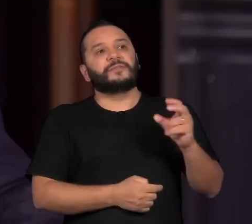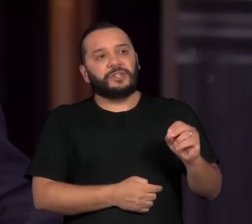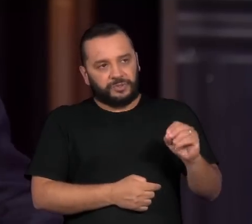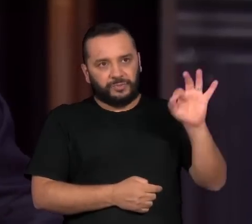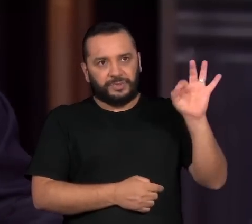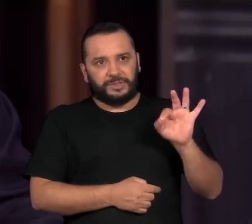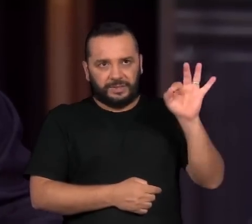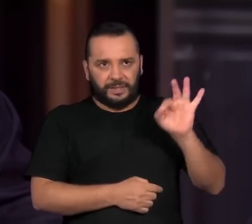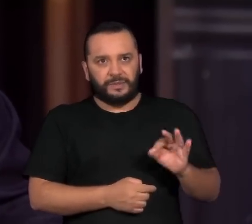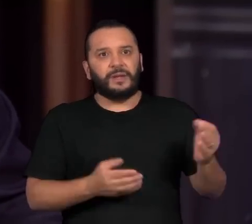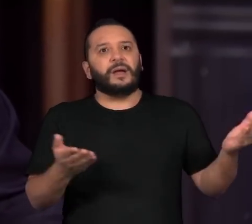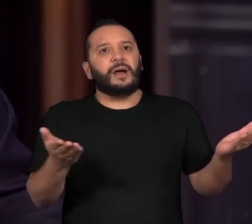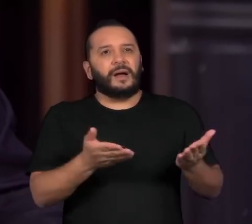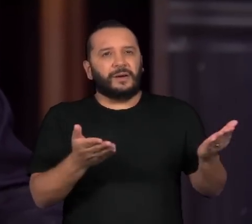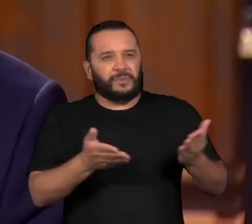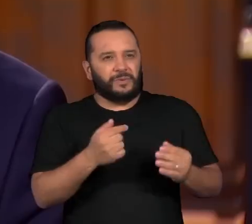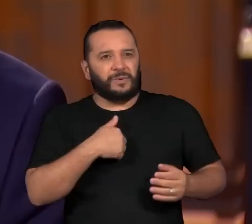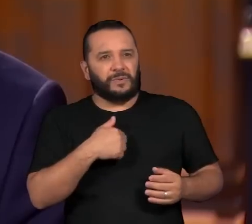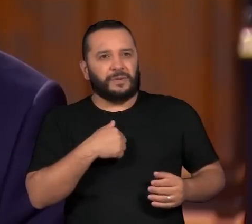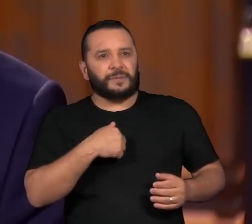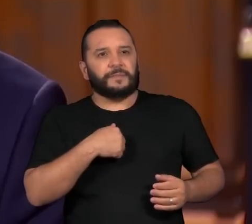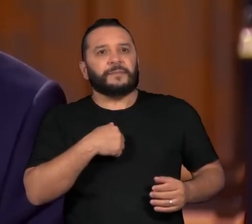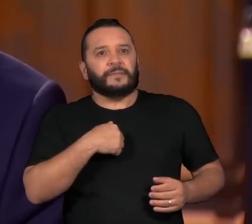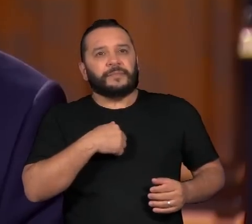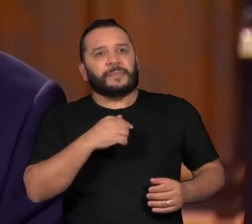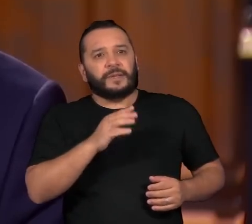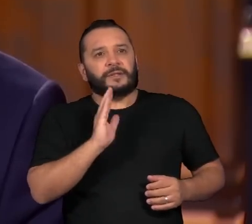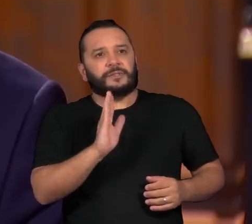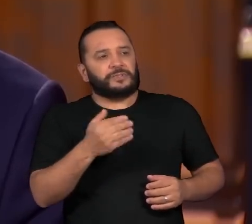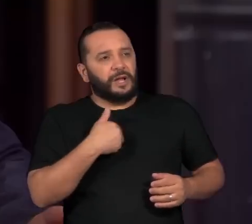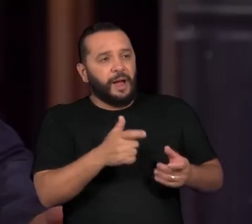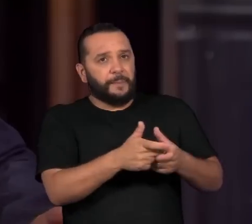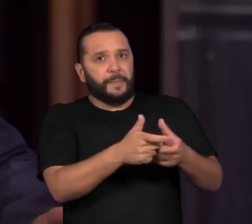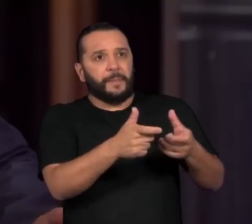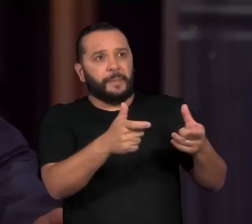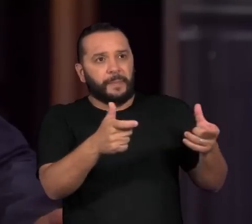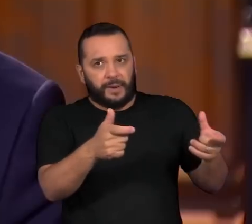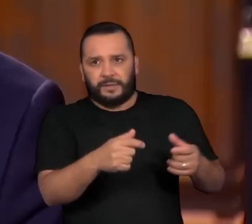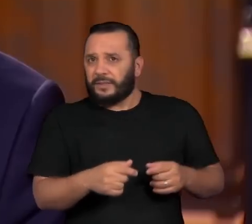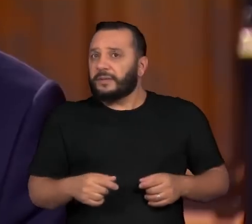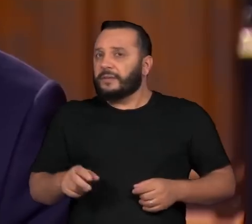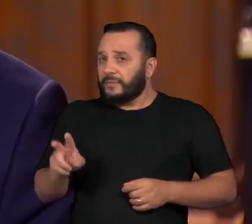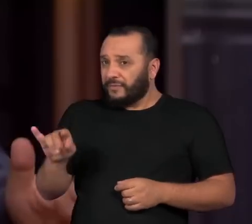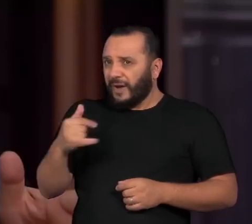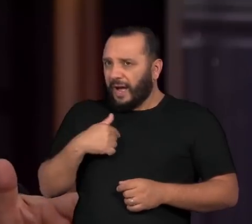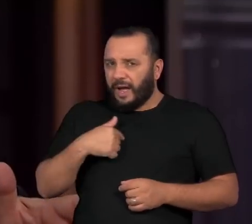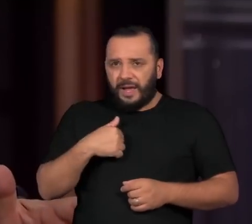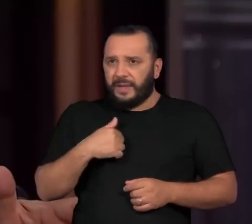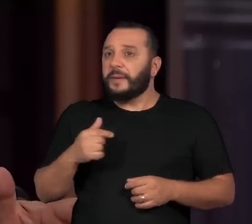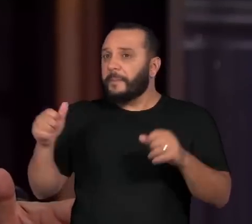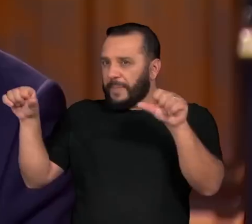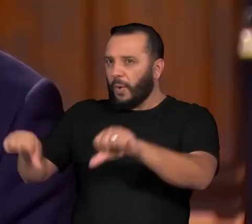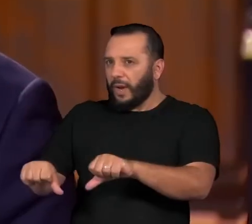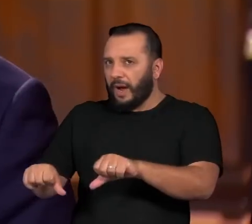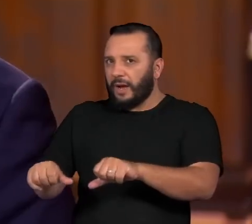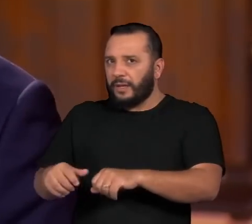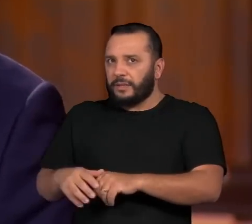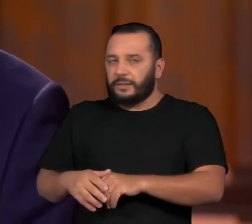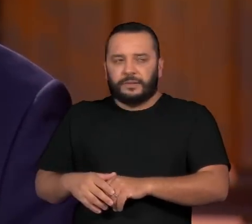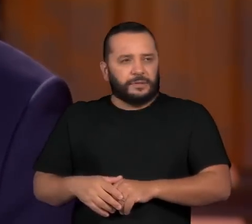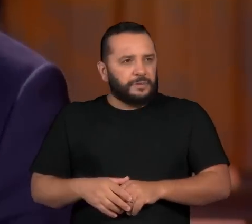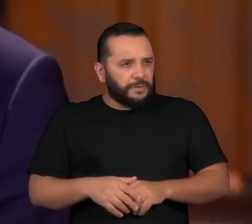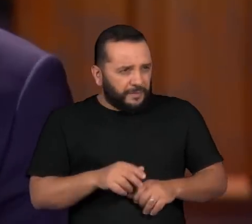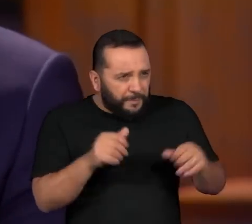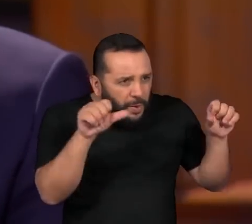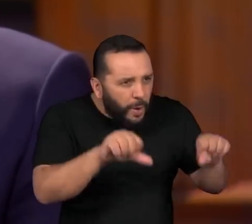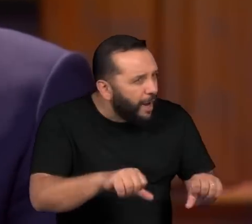é 28. E vai piorar agora. Vai piorar? Quer dizer que vai aumentar o evangélico? Vai aumentar o evangélico. Isso é piorar? Para mim é.